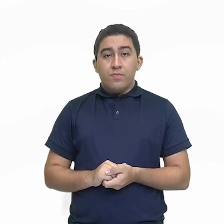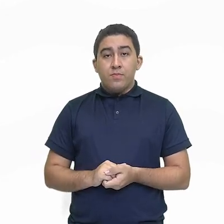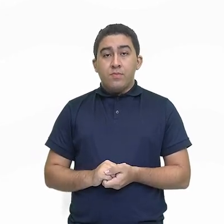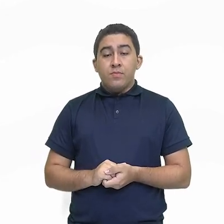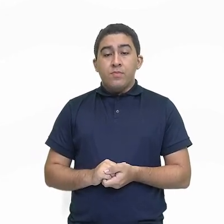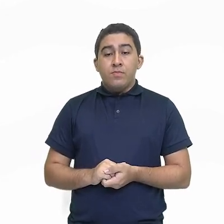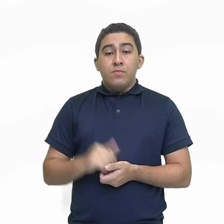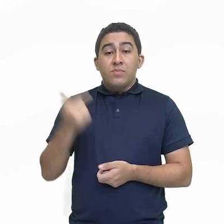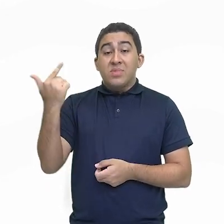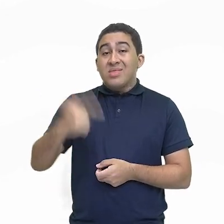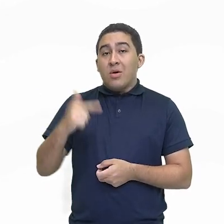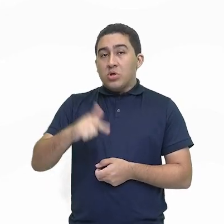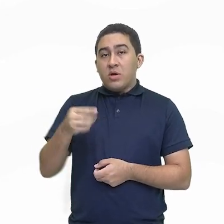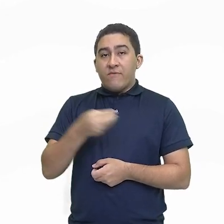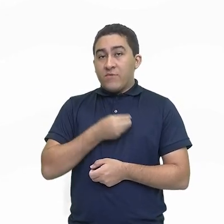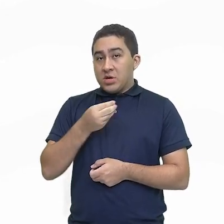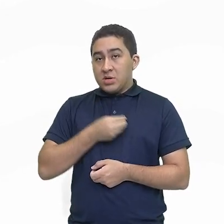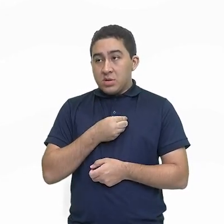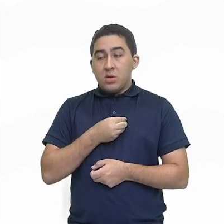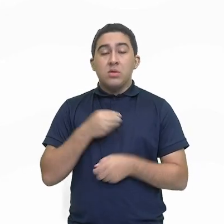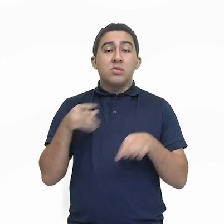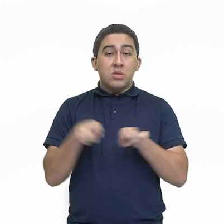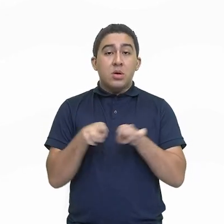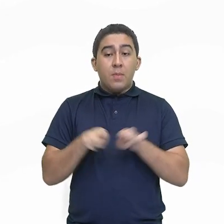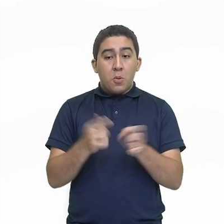eles não possuem vida, eles